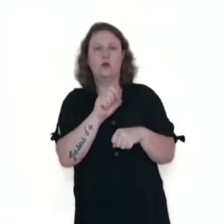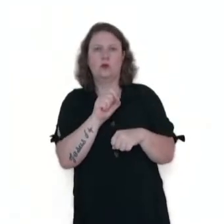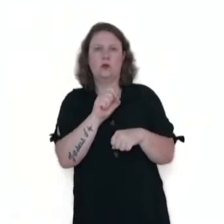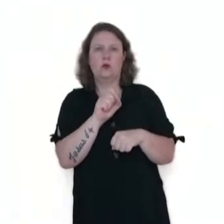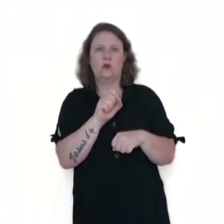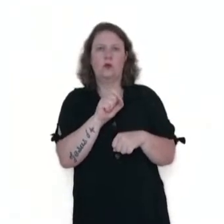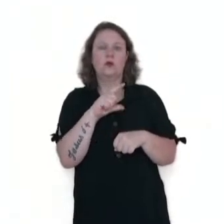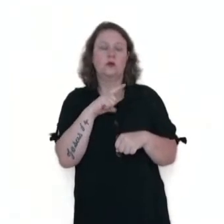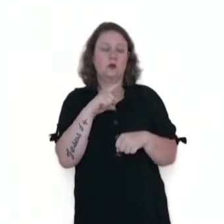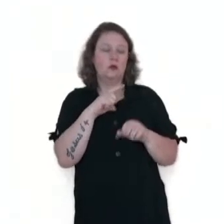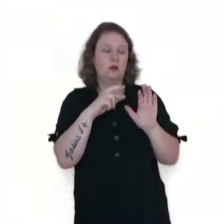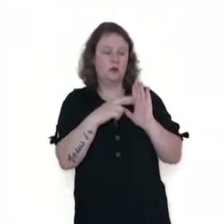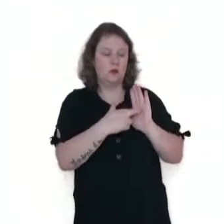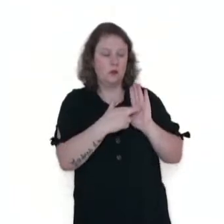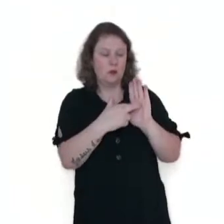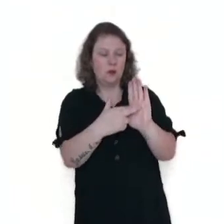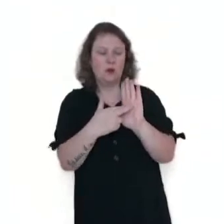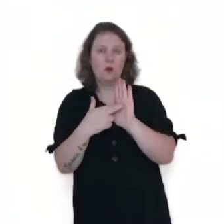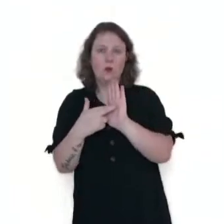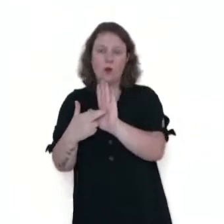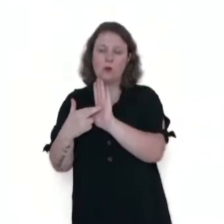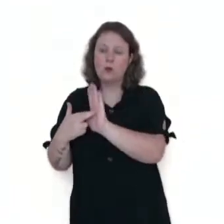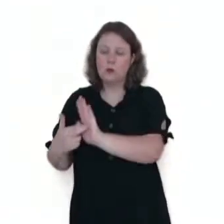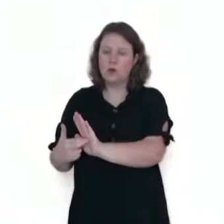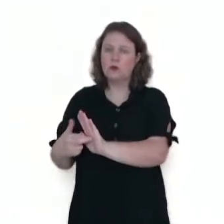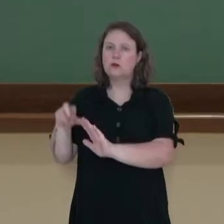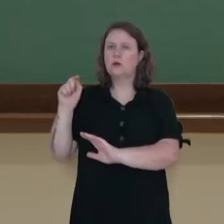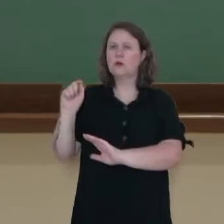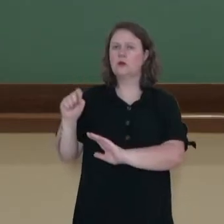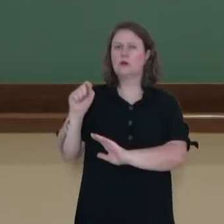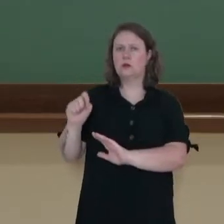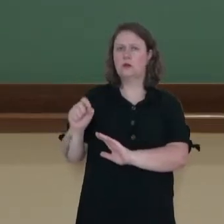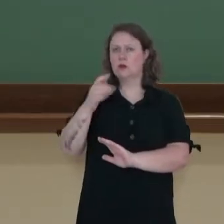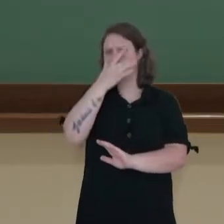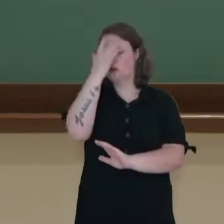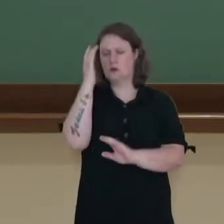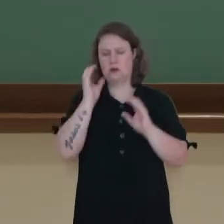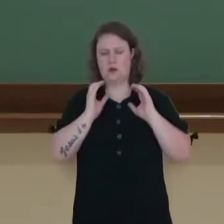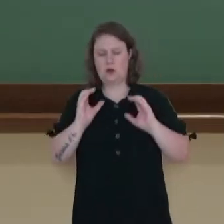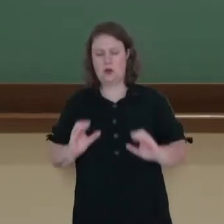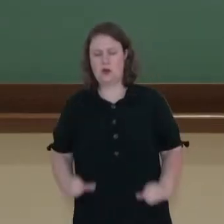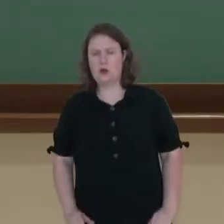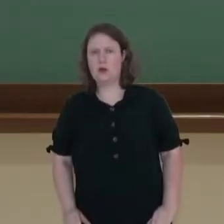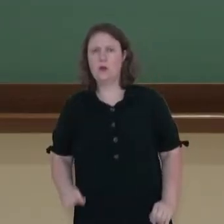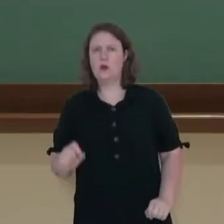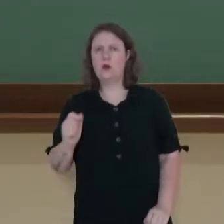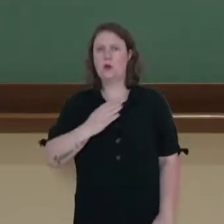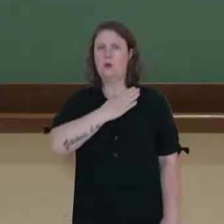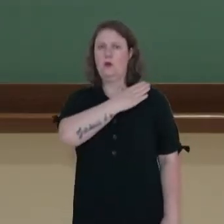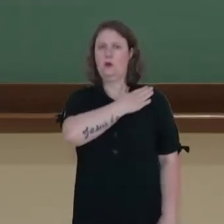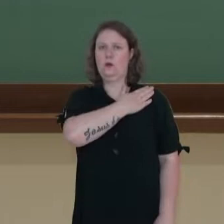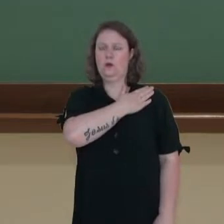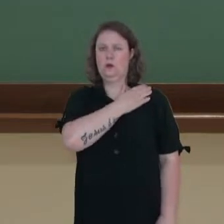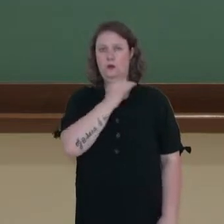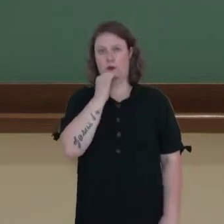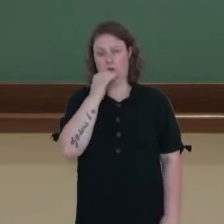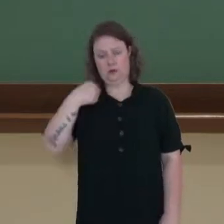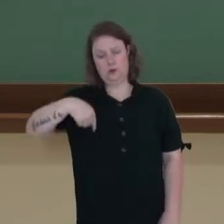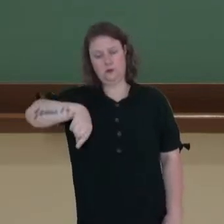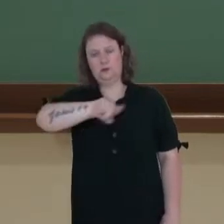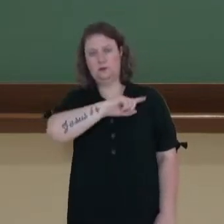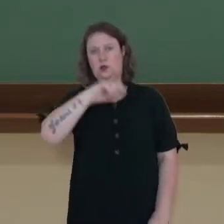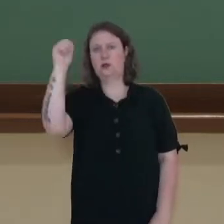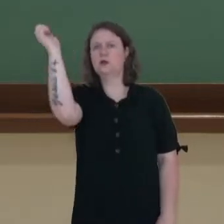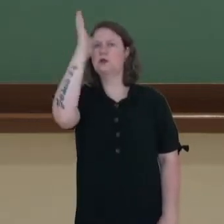seus representantes, pelos cidadãos. No caso brasileiro, né, nós votamos para eleger o presidente